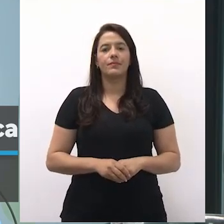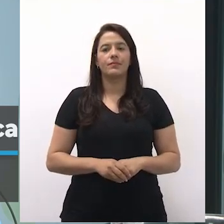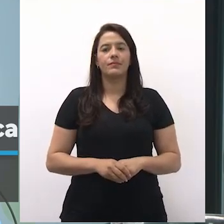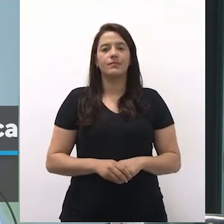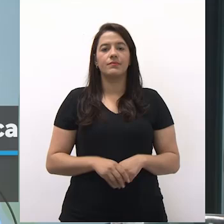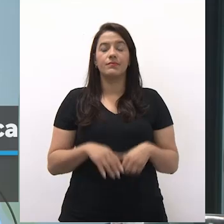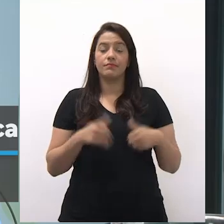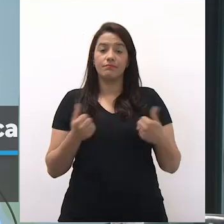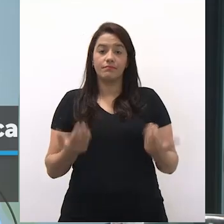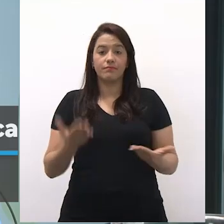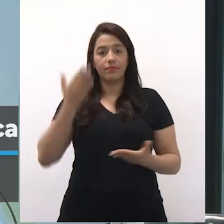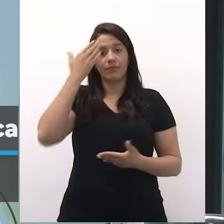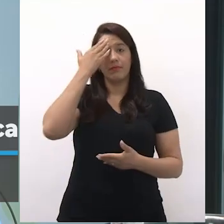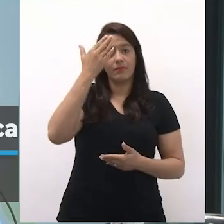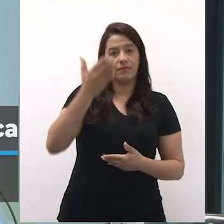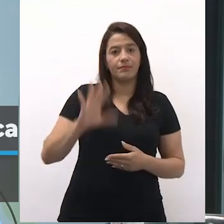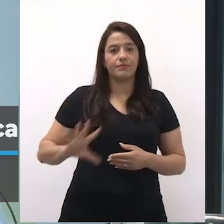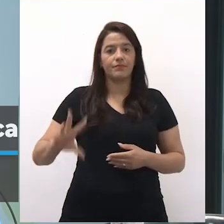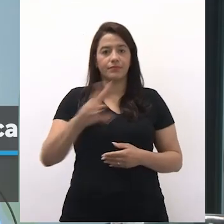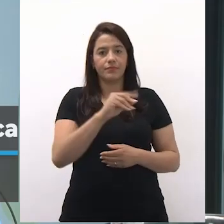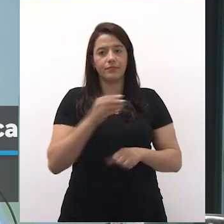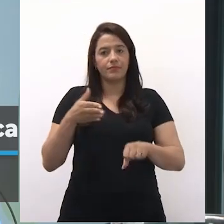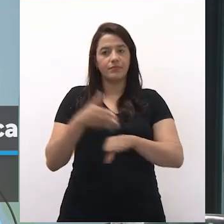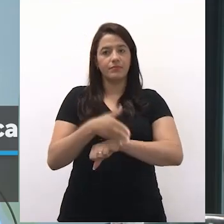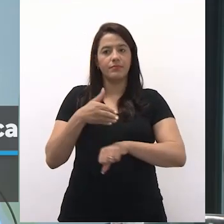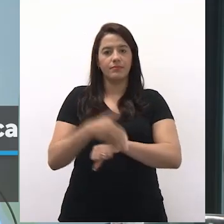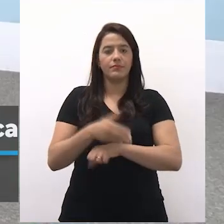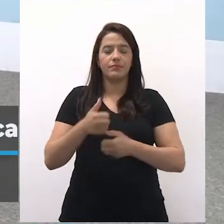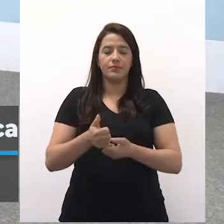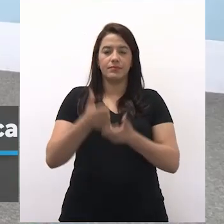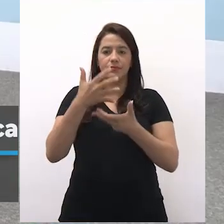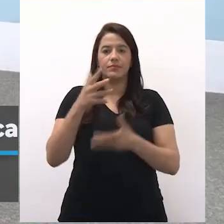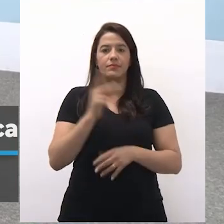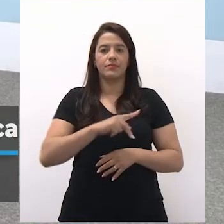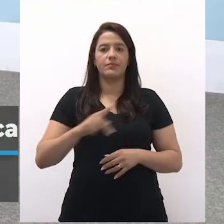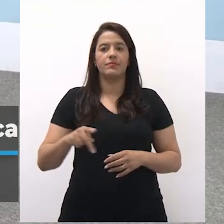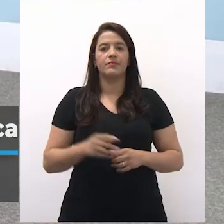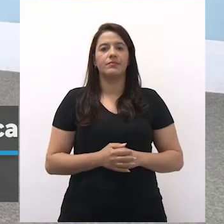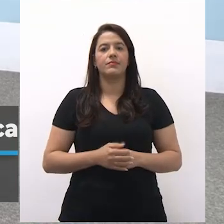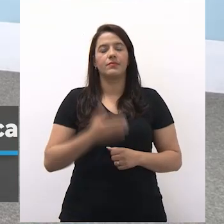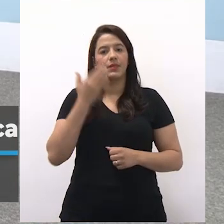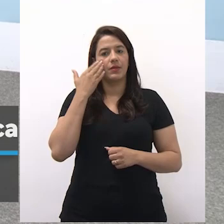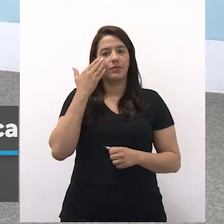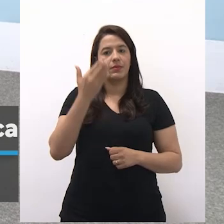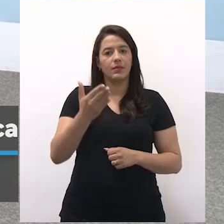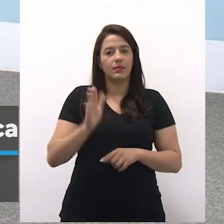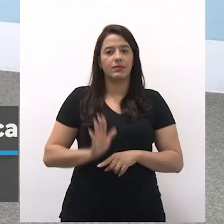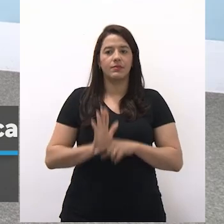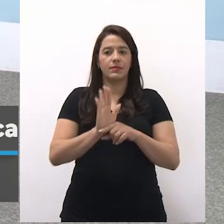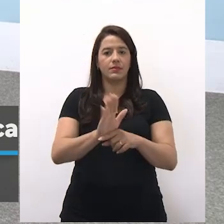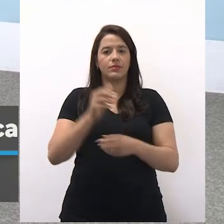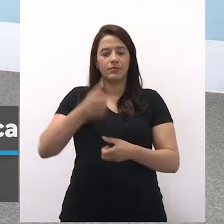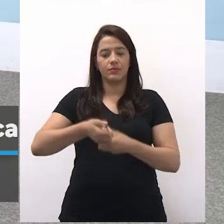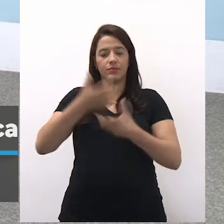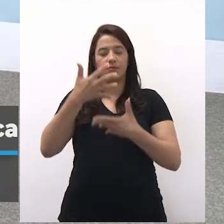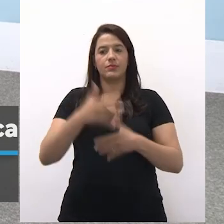Enfim, agradecendo a participação de todos os professores. Muito obrigado pelas participações no chat. Você tinha até comentado,